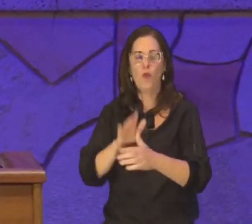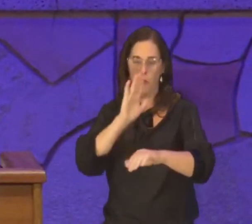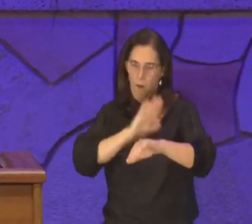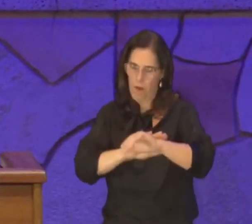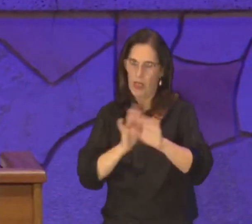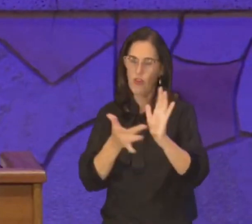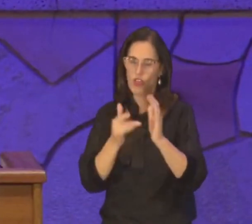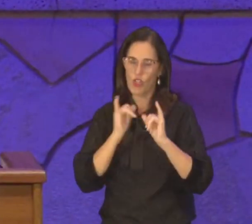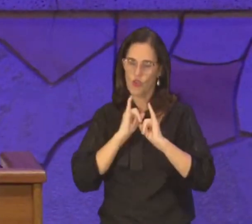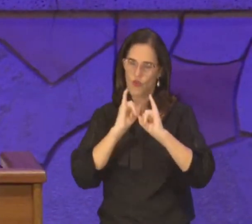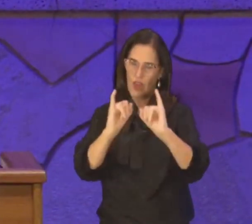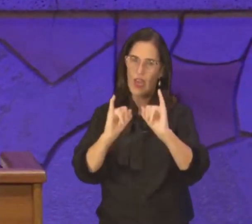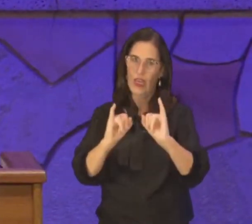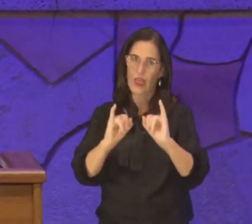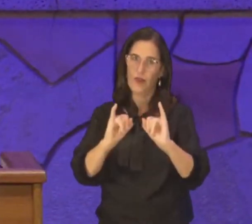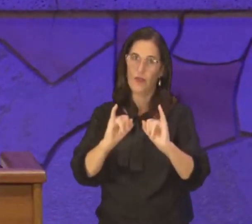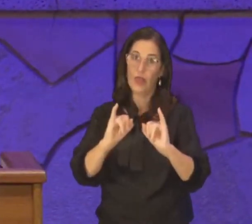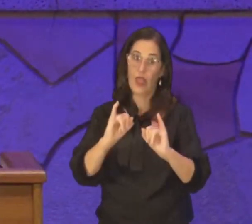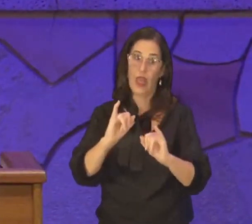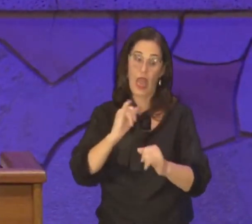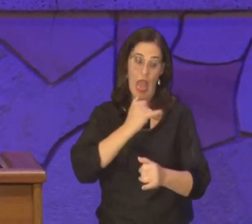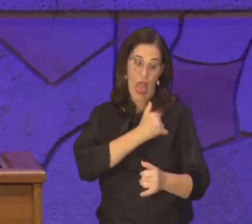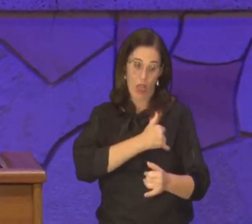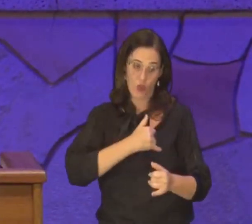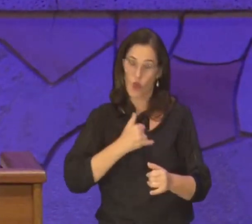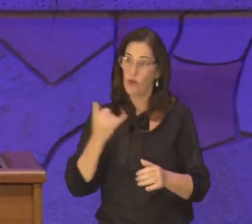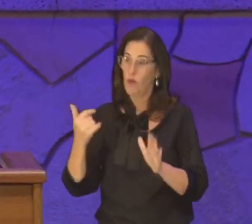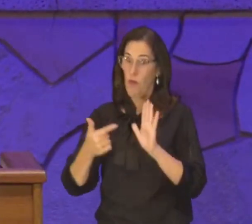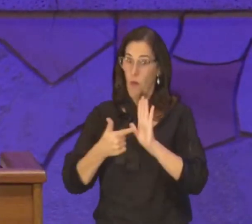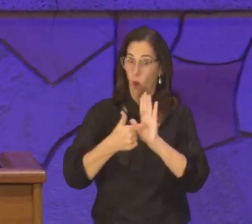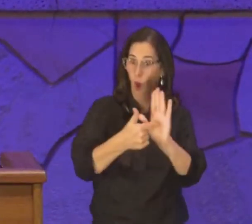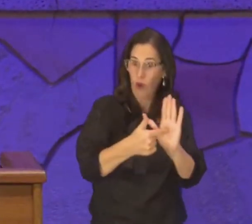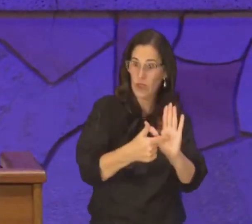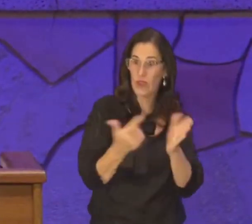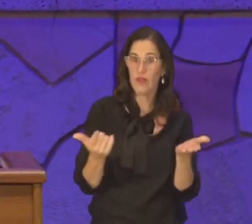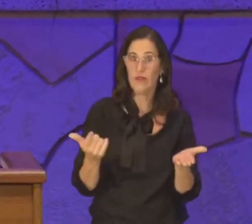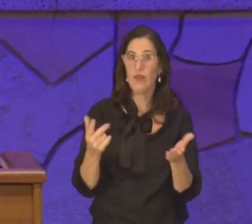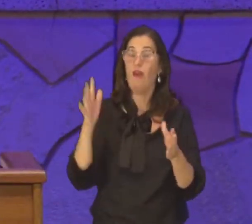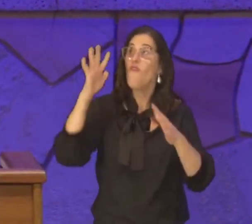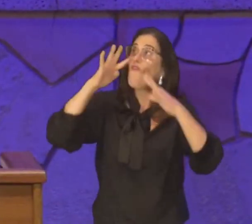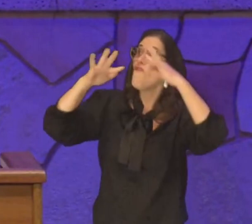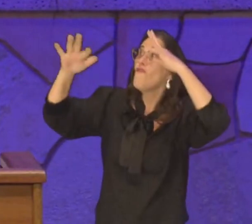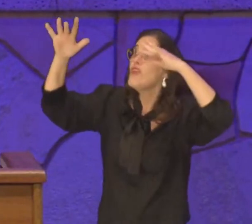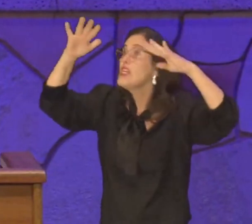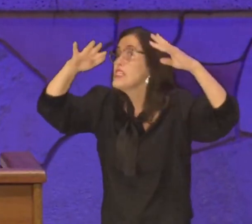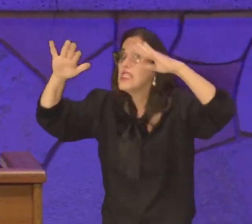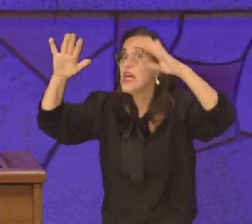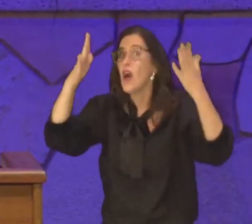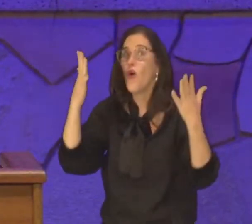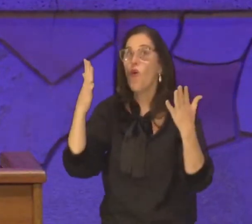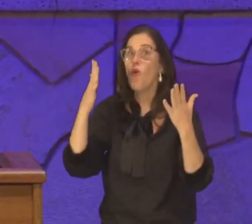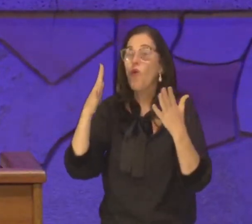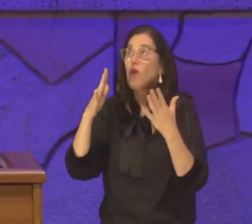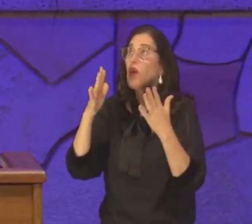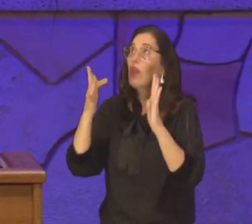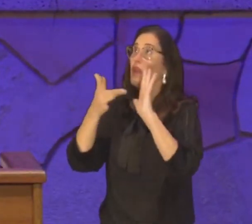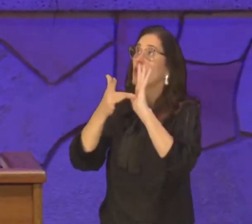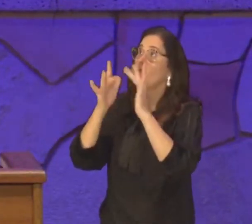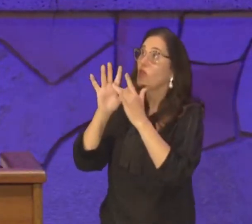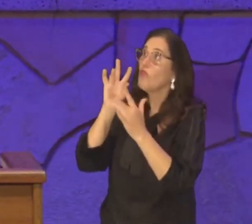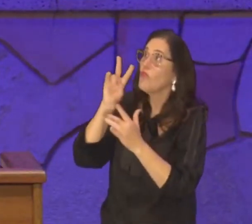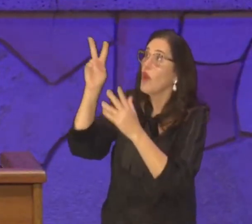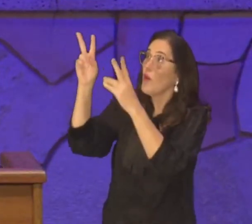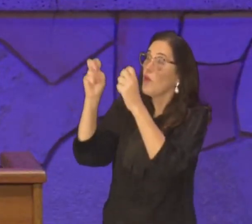esta palavra a João, que estava na ilha de Patmos, esta revelação que João tem, esta visão que ele tem do Messias, que já